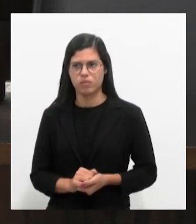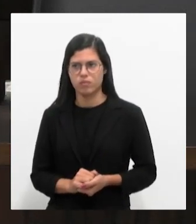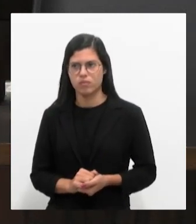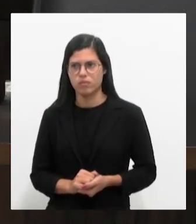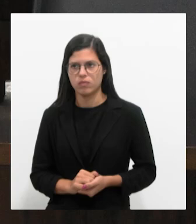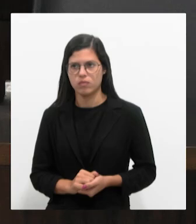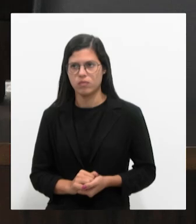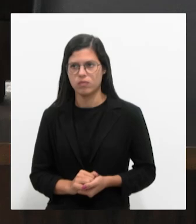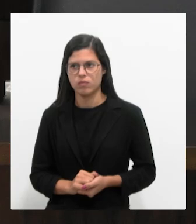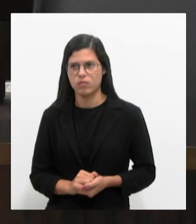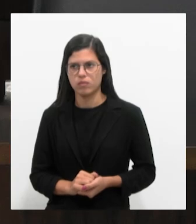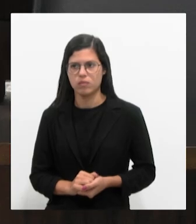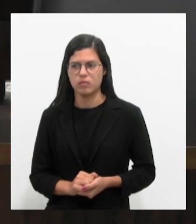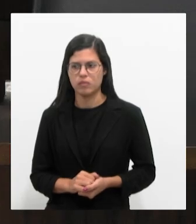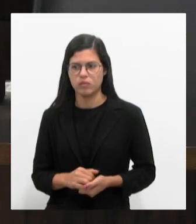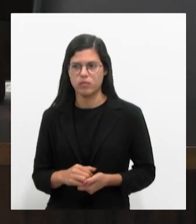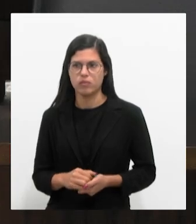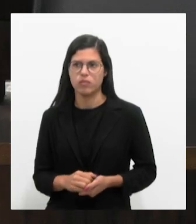Regaçou, hein, filho?